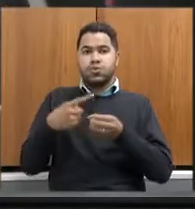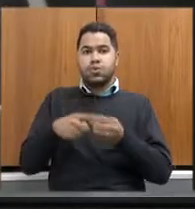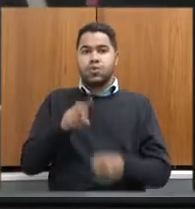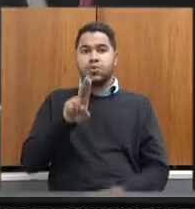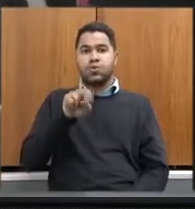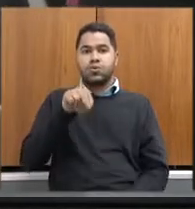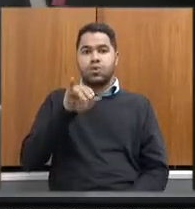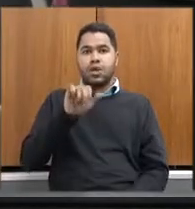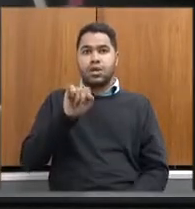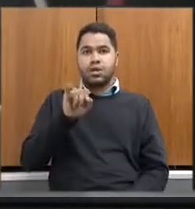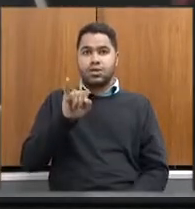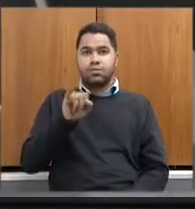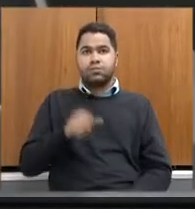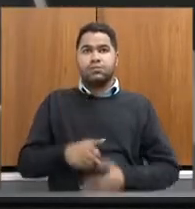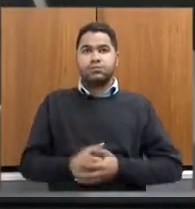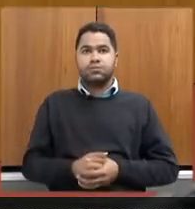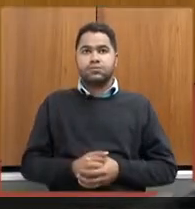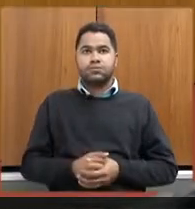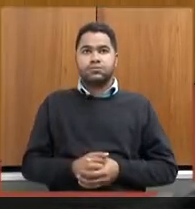de Unaí